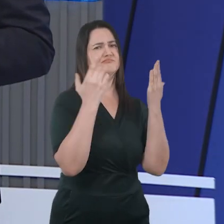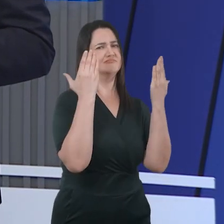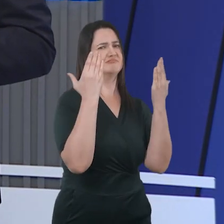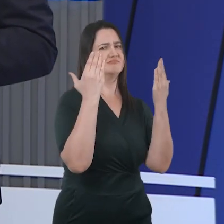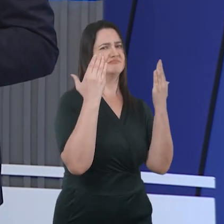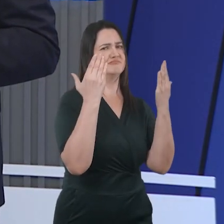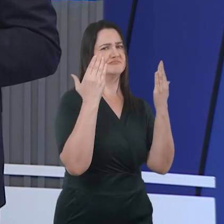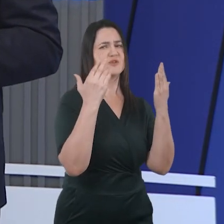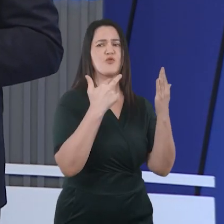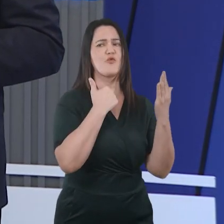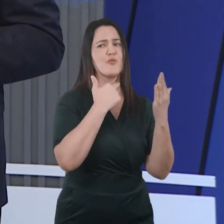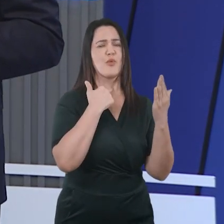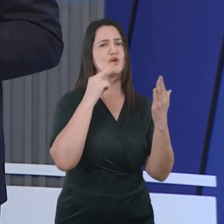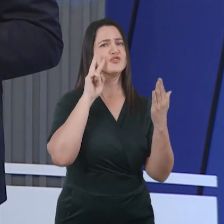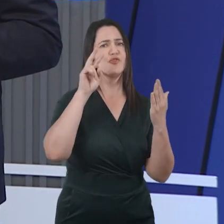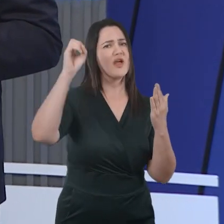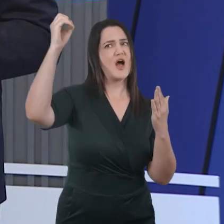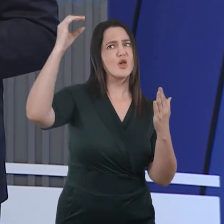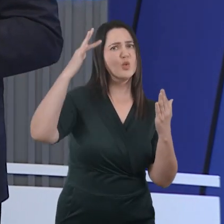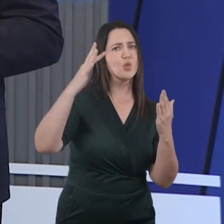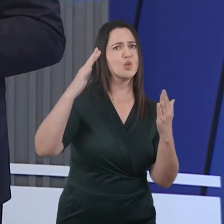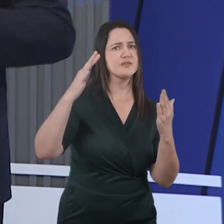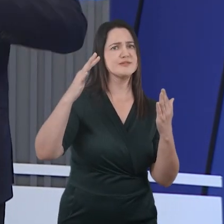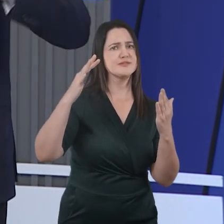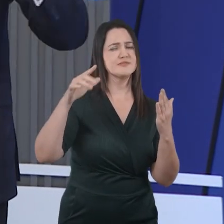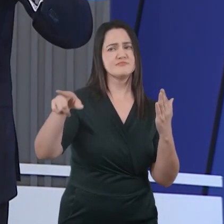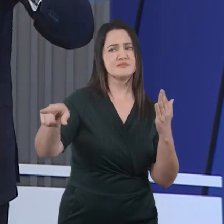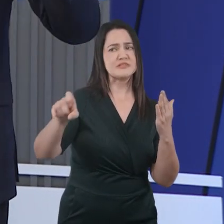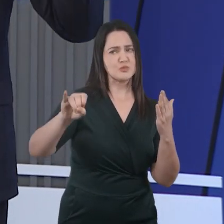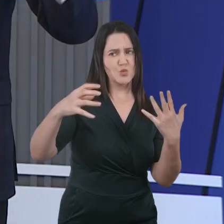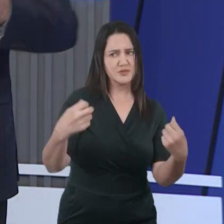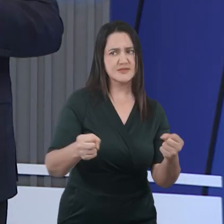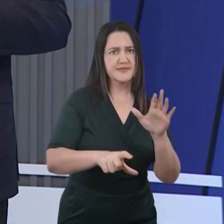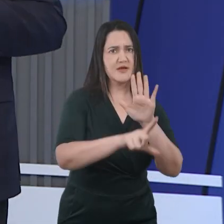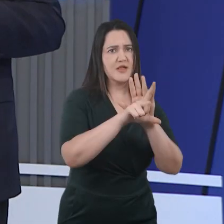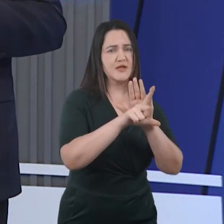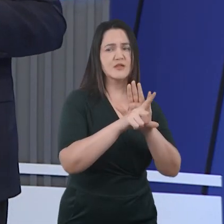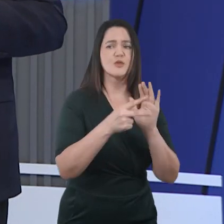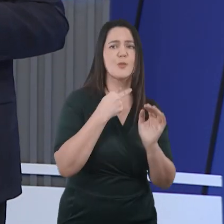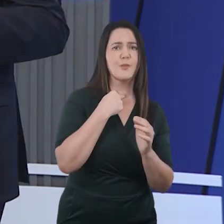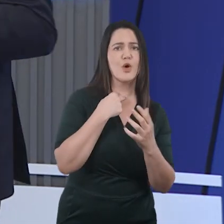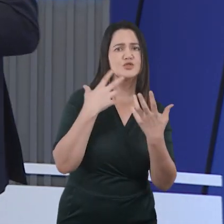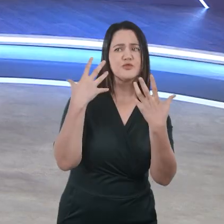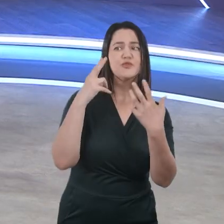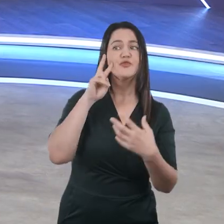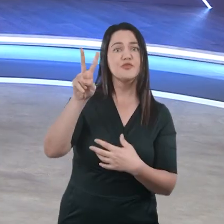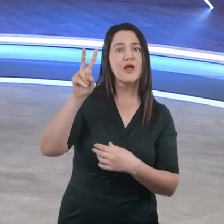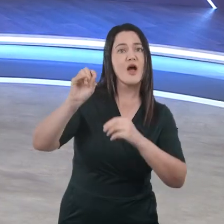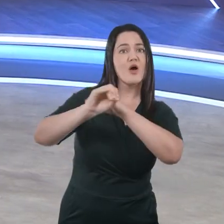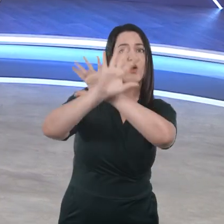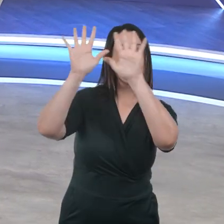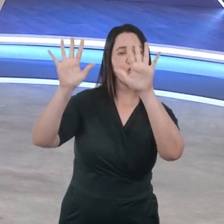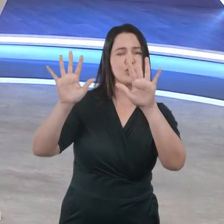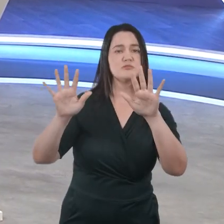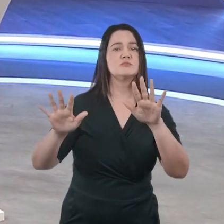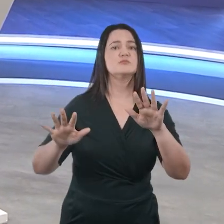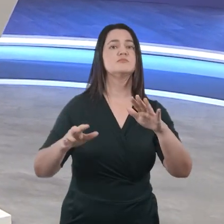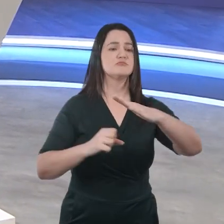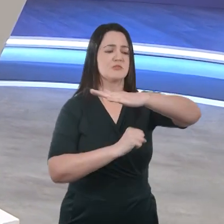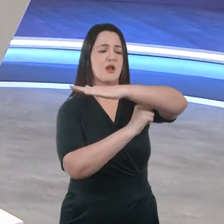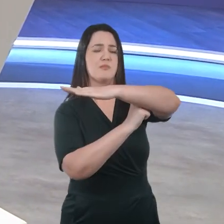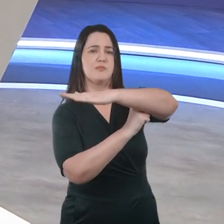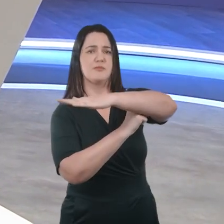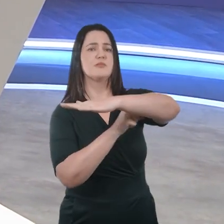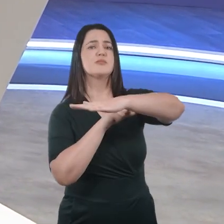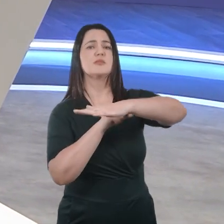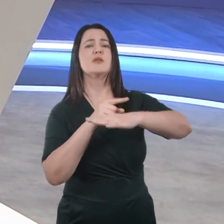o alvorecer. Não vai ver a luz, que vai brilhando mais e mais até esse dia perfeito. Onde mais podemos encontrar